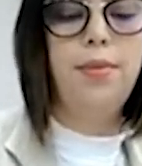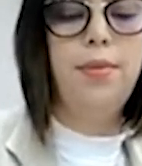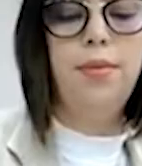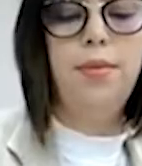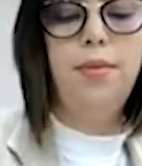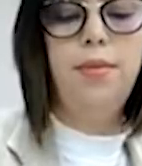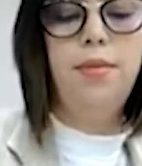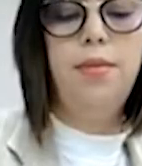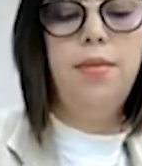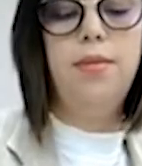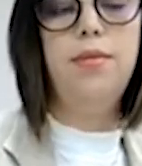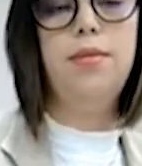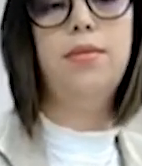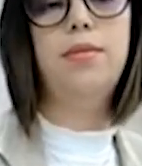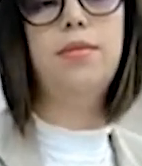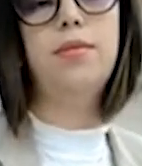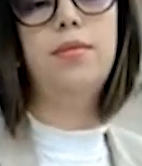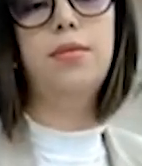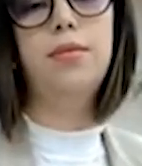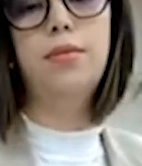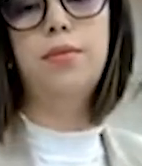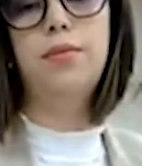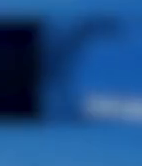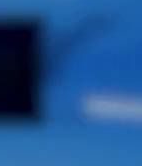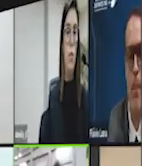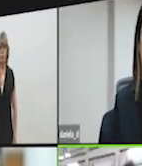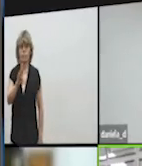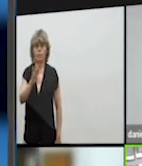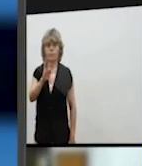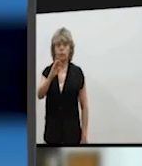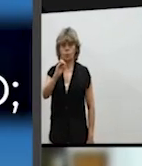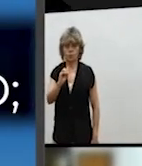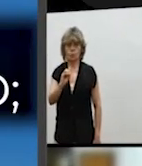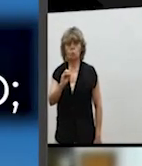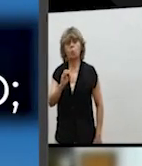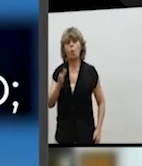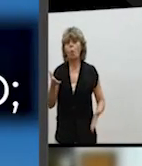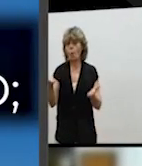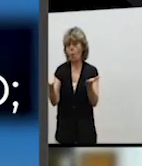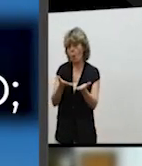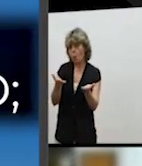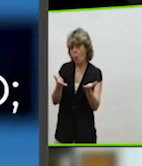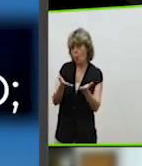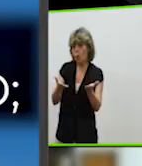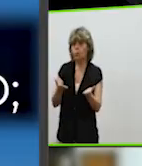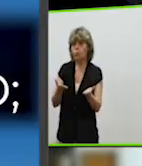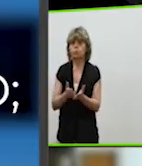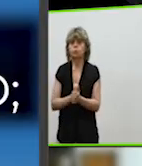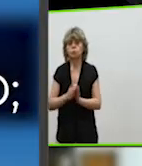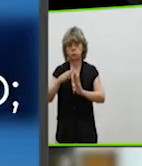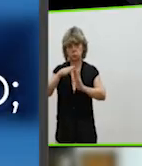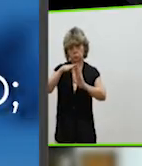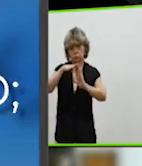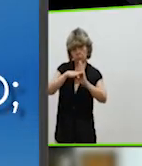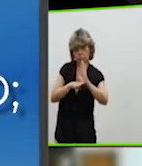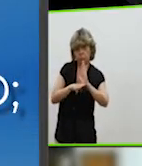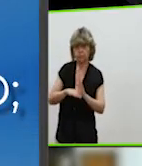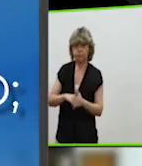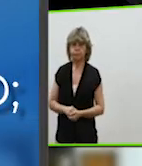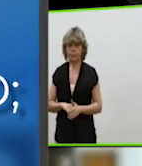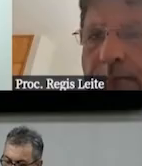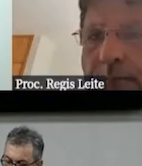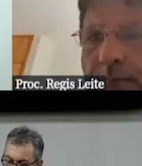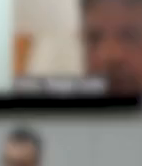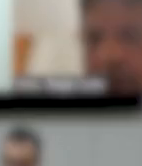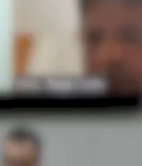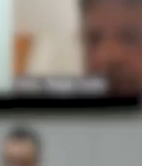anunciados pela secretária de plenário, Daniela Diniz. Foram aprovados balancetes, aposentadorias, editais e concurso público.